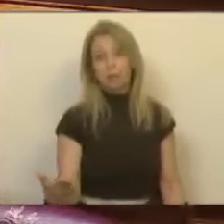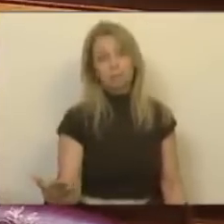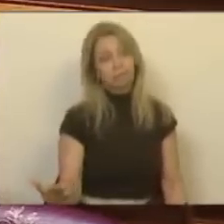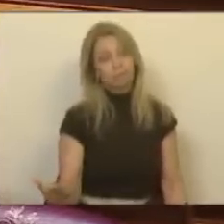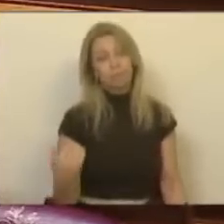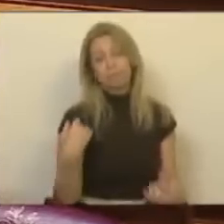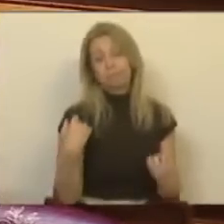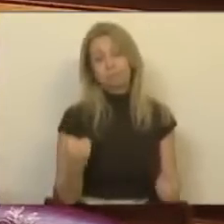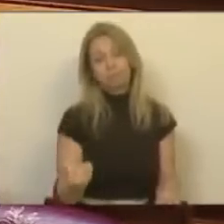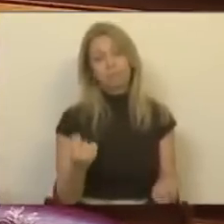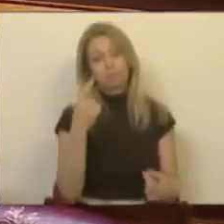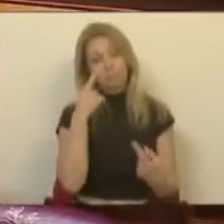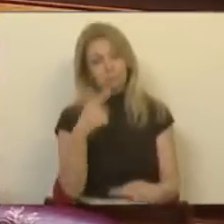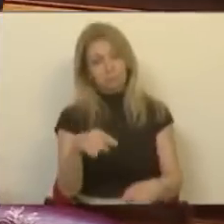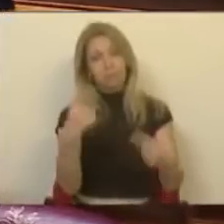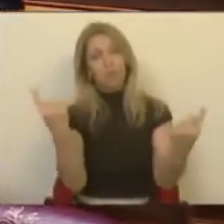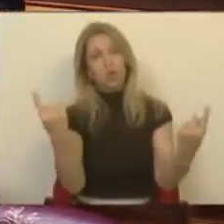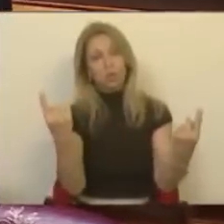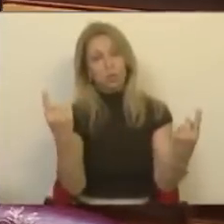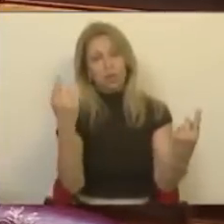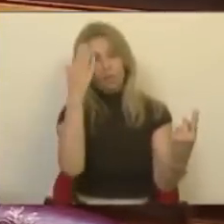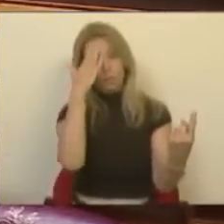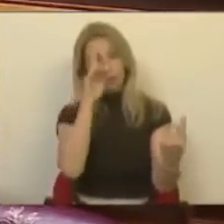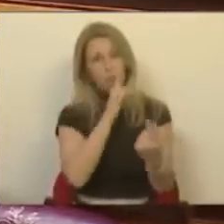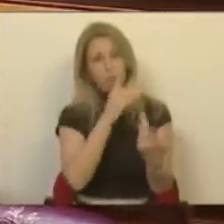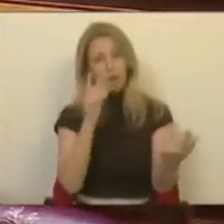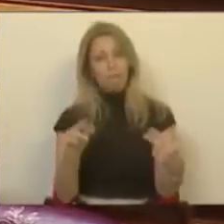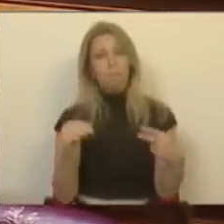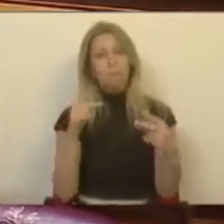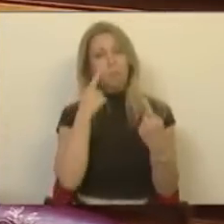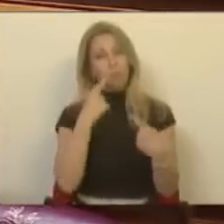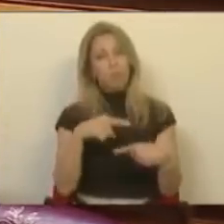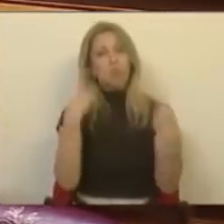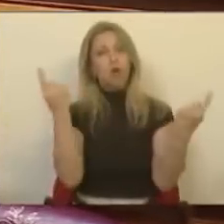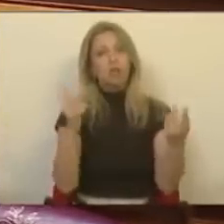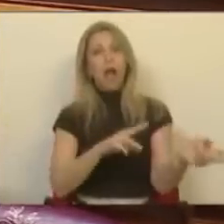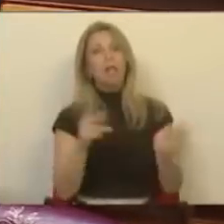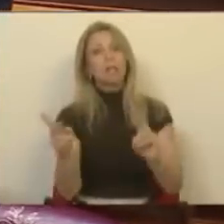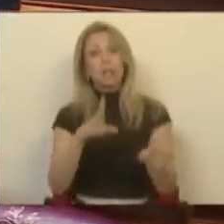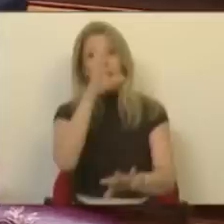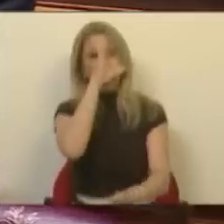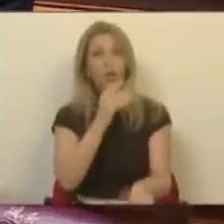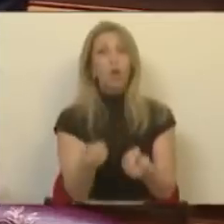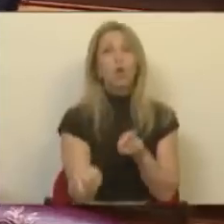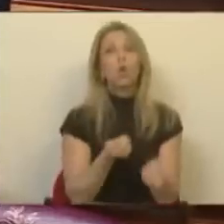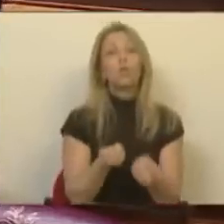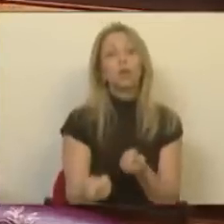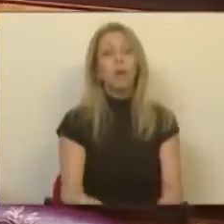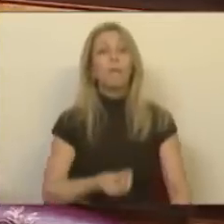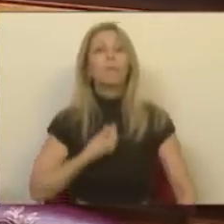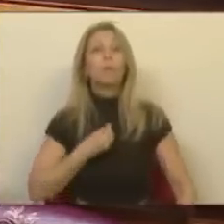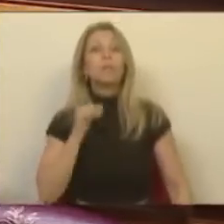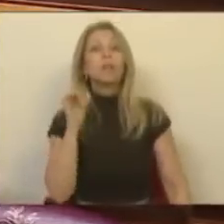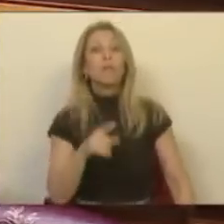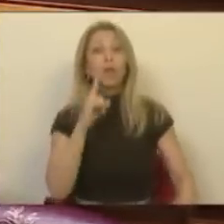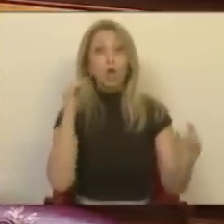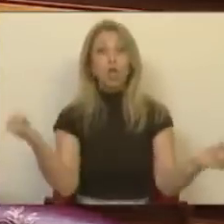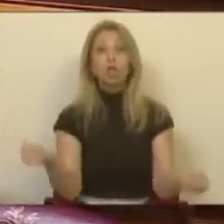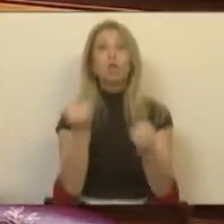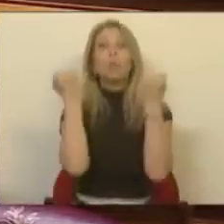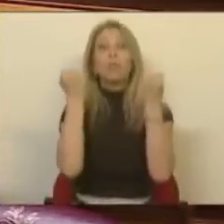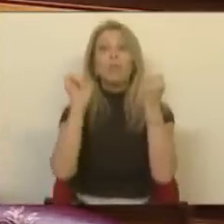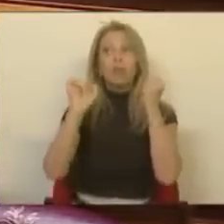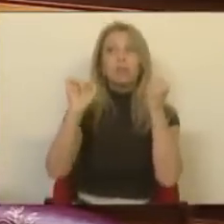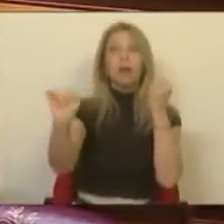de demonstrar uma alternativa de governança aquilo que se preocupa e a sua sobrevivência jogas